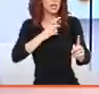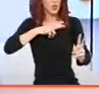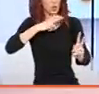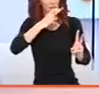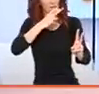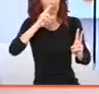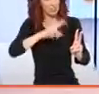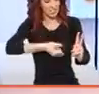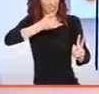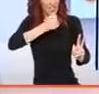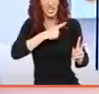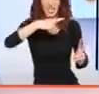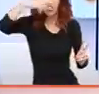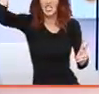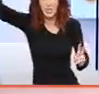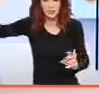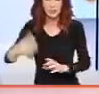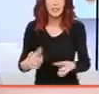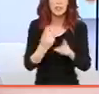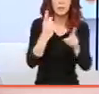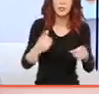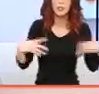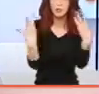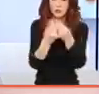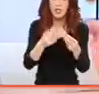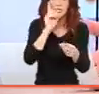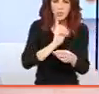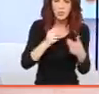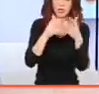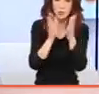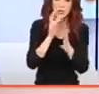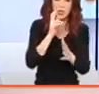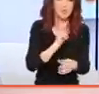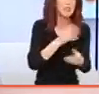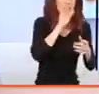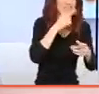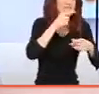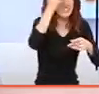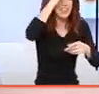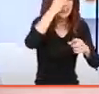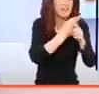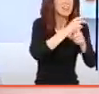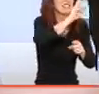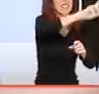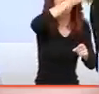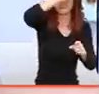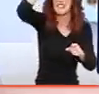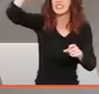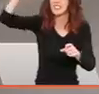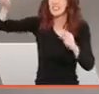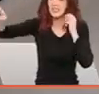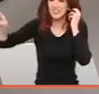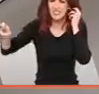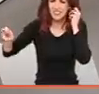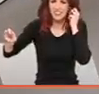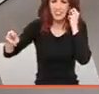nós pretendemos, portanto, juntar todas as medonhas deste país, estejam elas no Pragal, na Póvoa de Santo Adrião, na Gruta número 47, dizem vocês. Opa, isto é